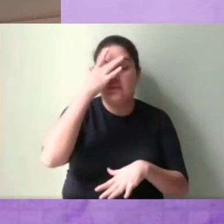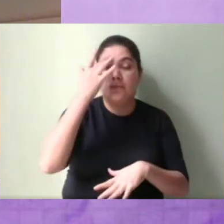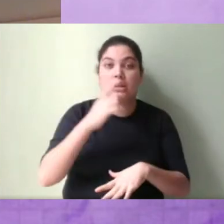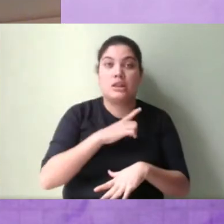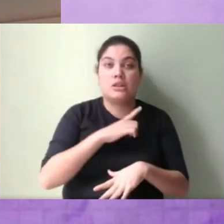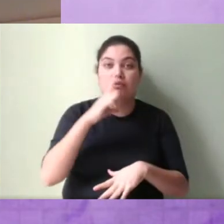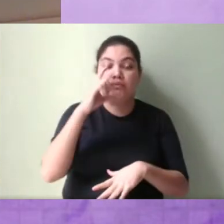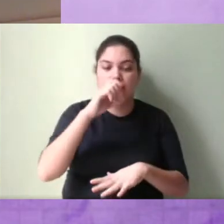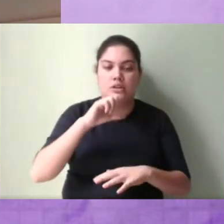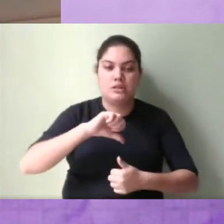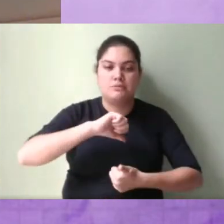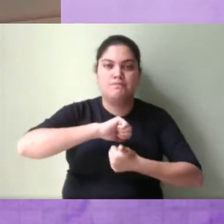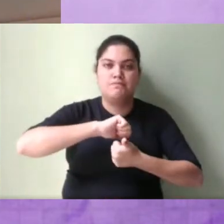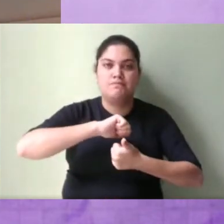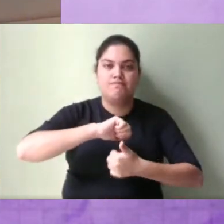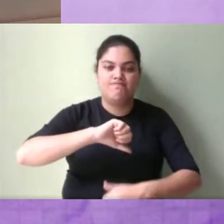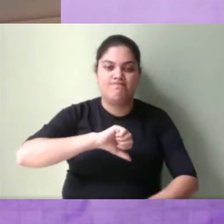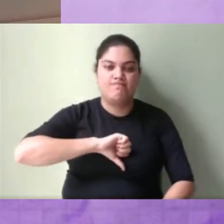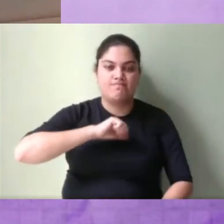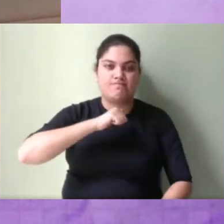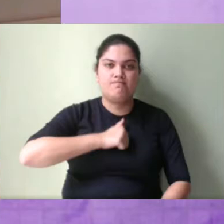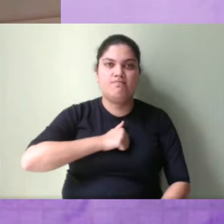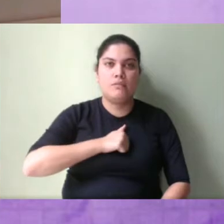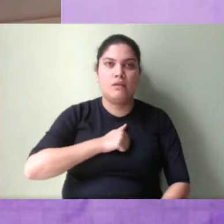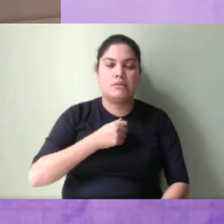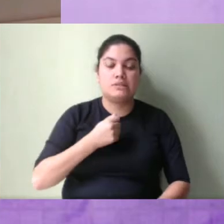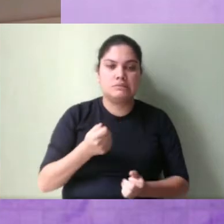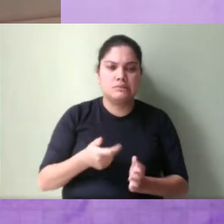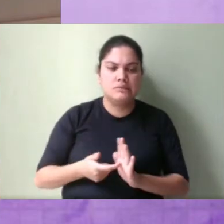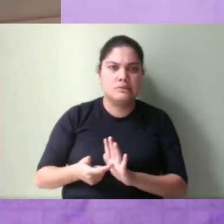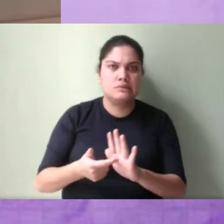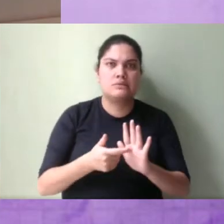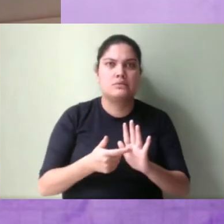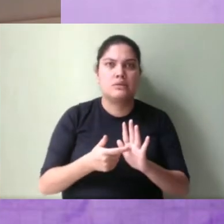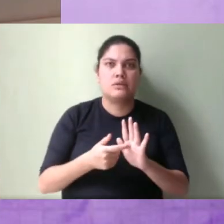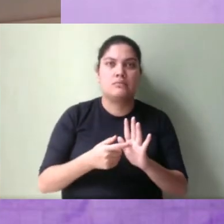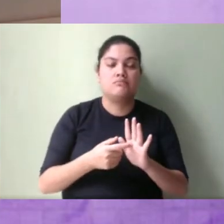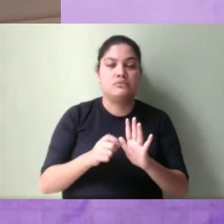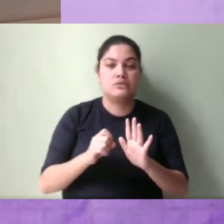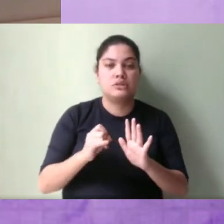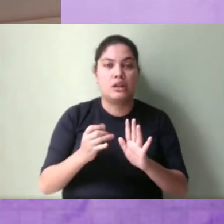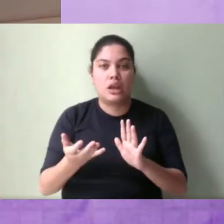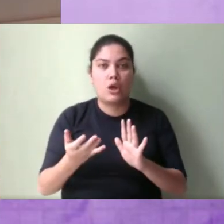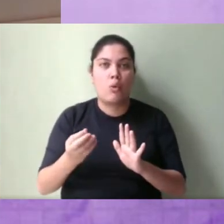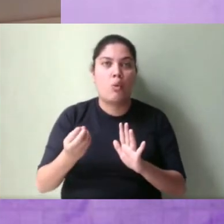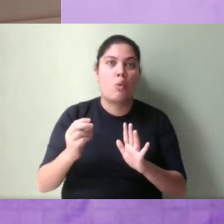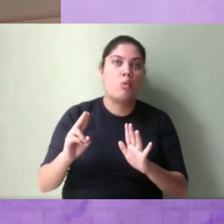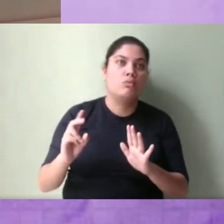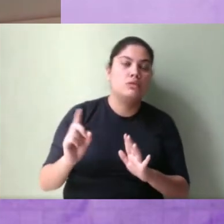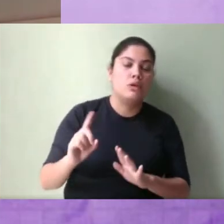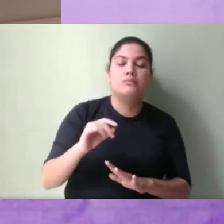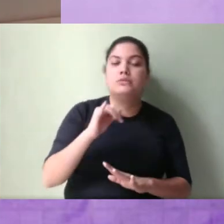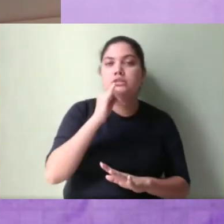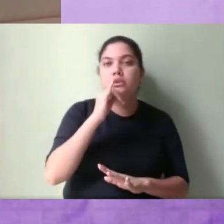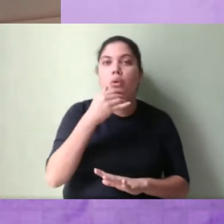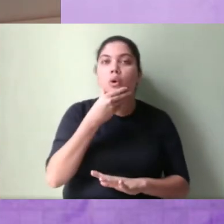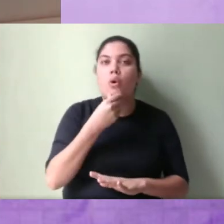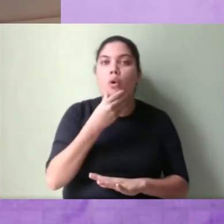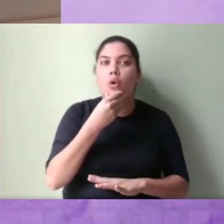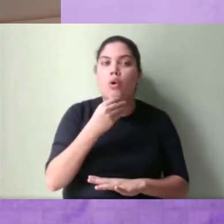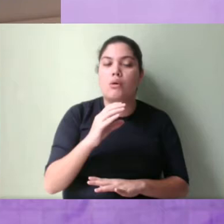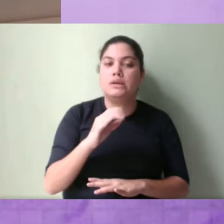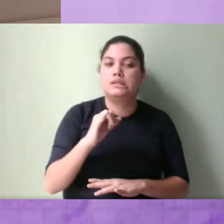a insegurança dele é maior do que tudo isso. Às vezes ele é uma pessoa que tem dificuldade com a própria autoestima e ele precisa projetar isso em